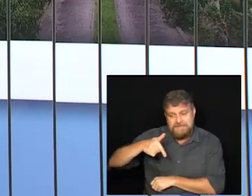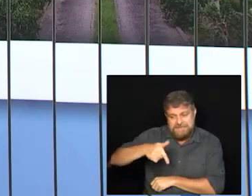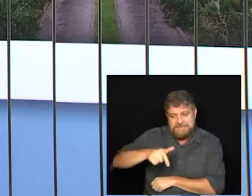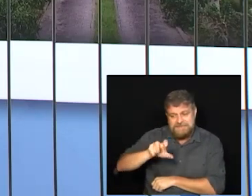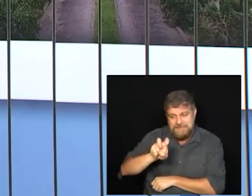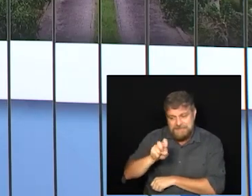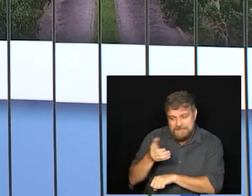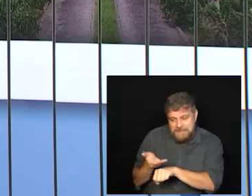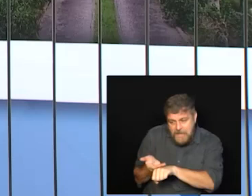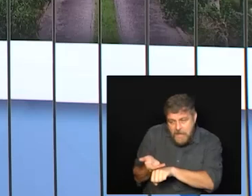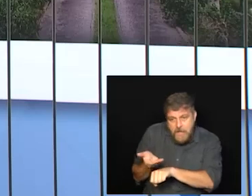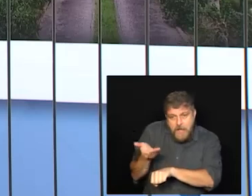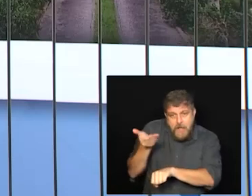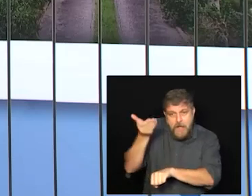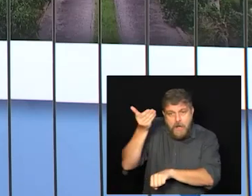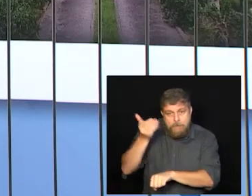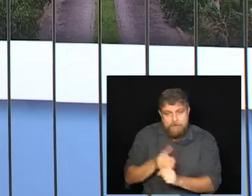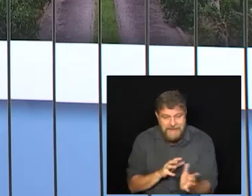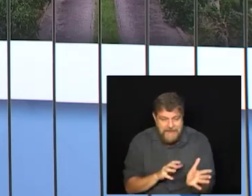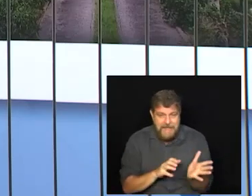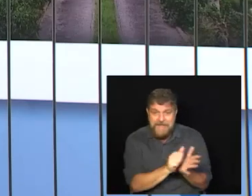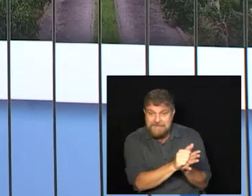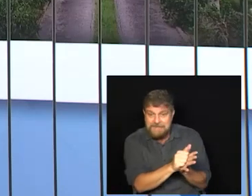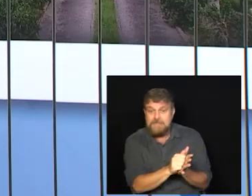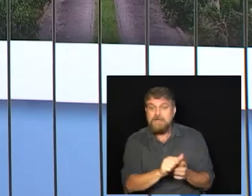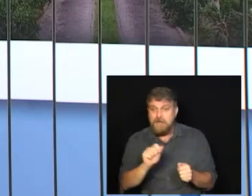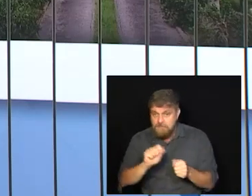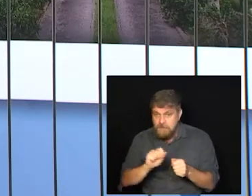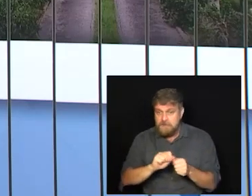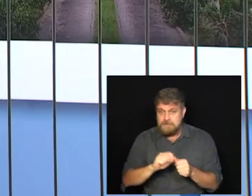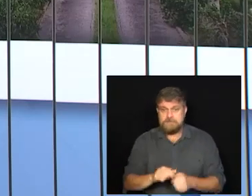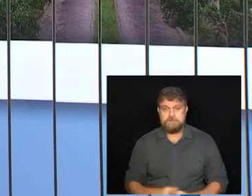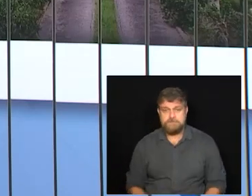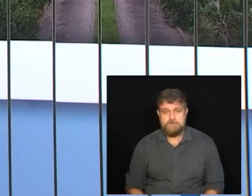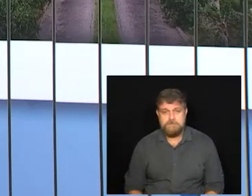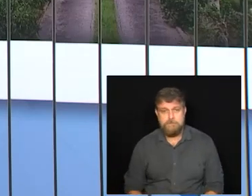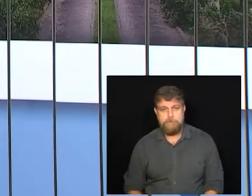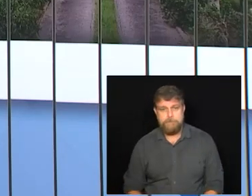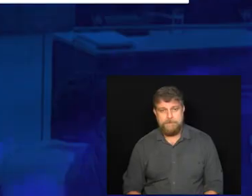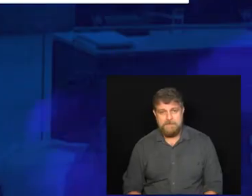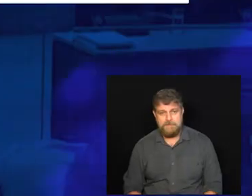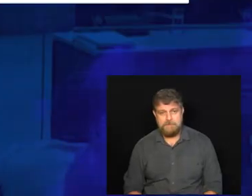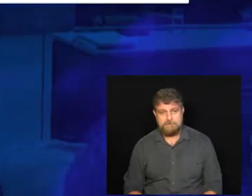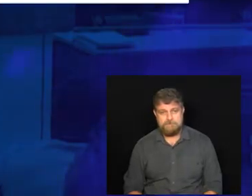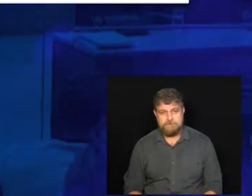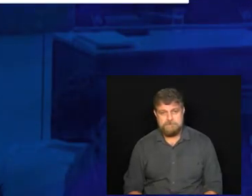anos, procurem e façam o agendamento.